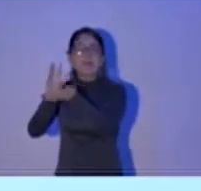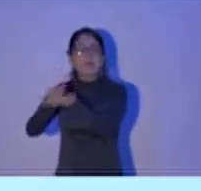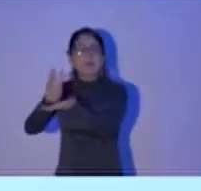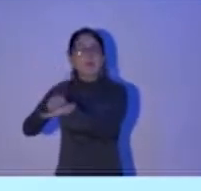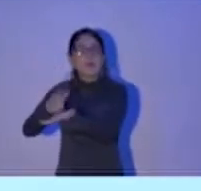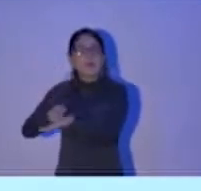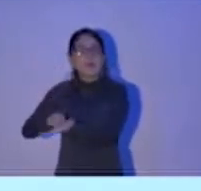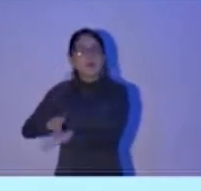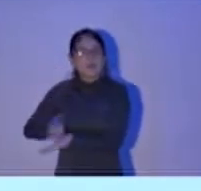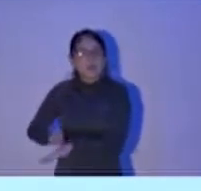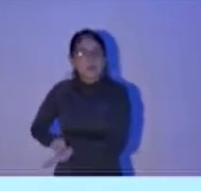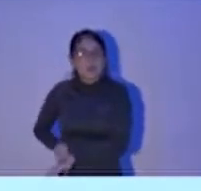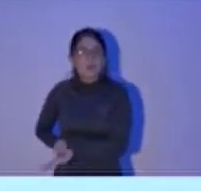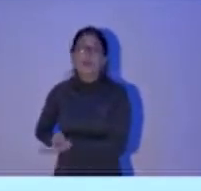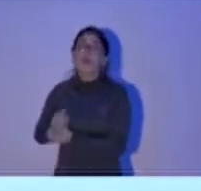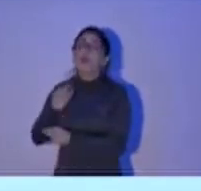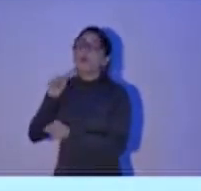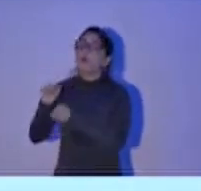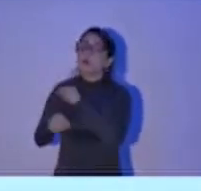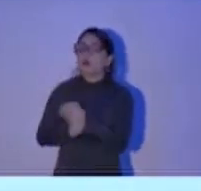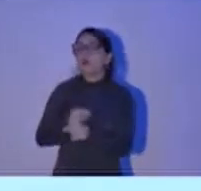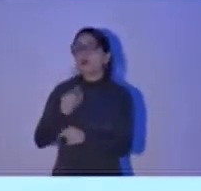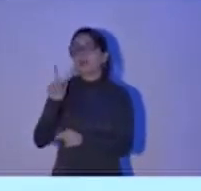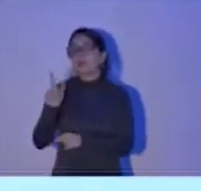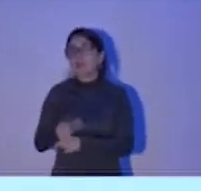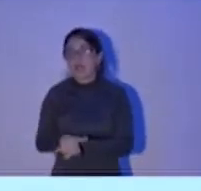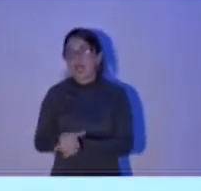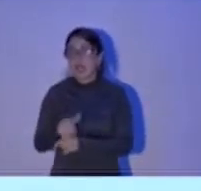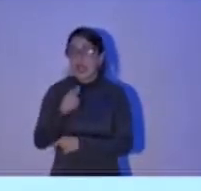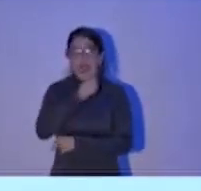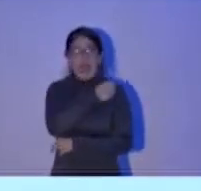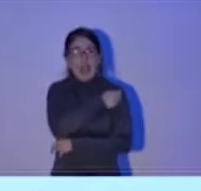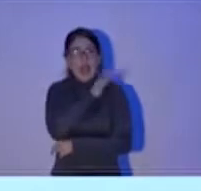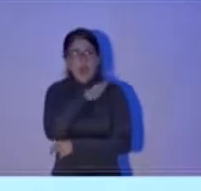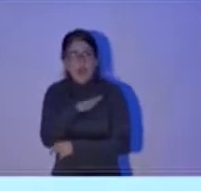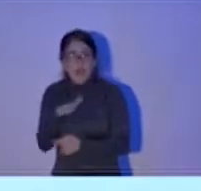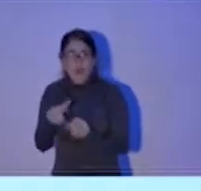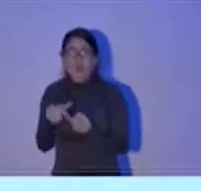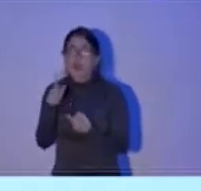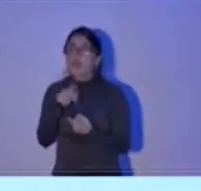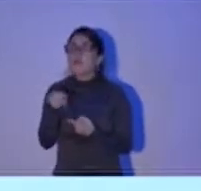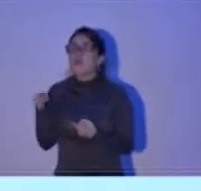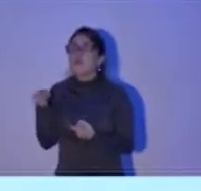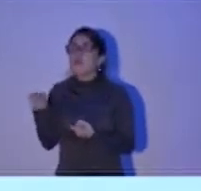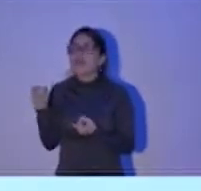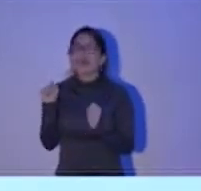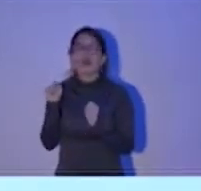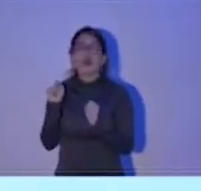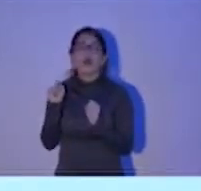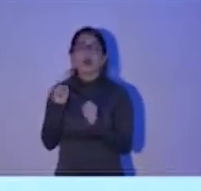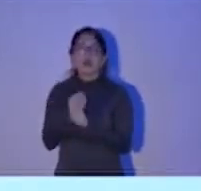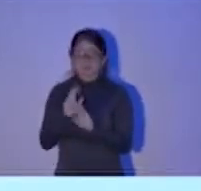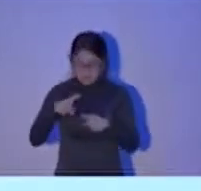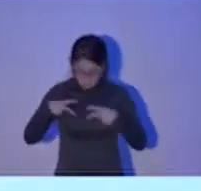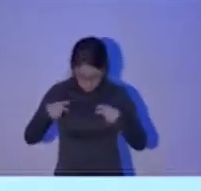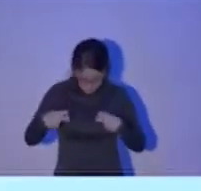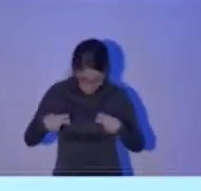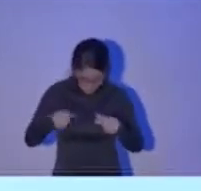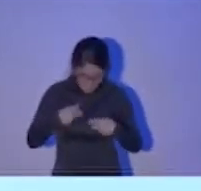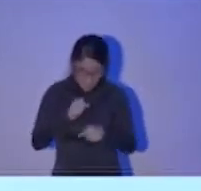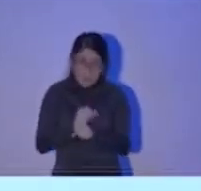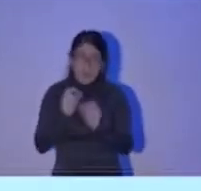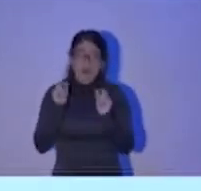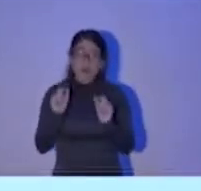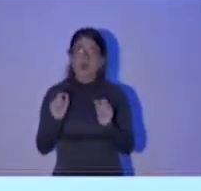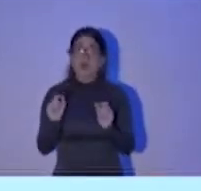sobre esse perfil, o que, que é que os nossos alunos e o que, que o próprio professor espera de si, o que, que a categoria